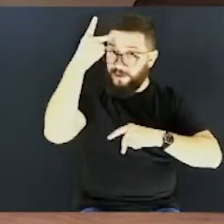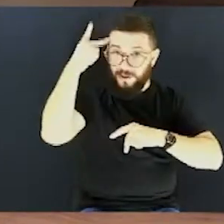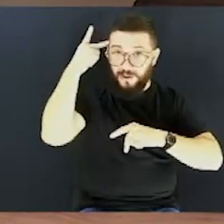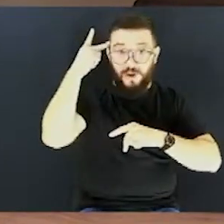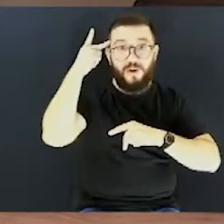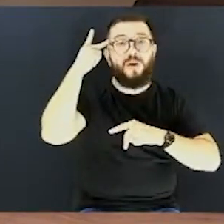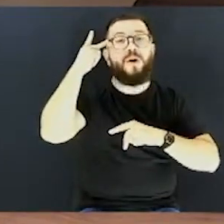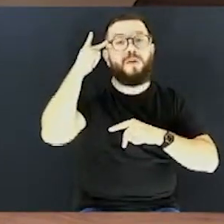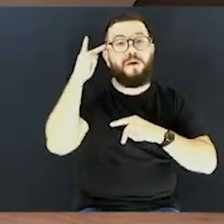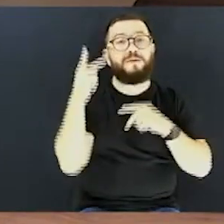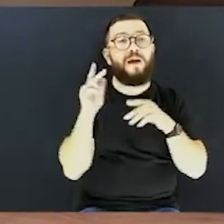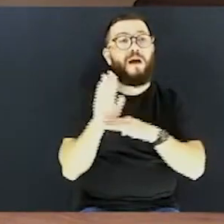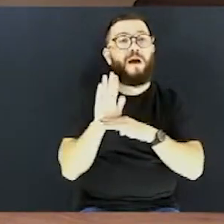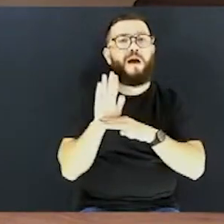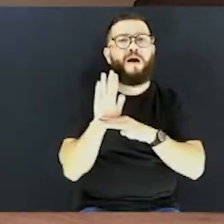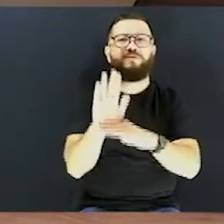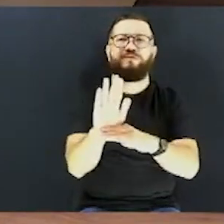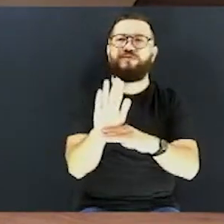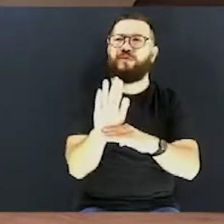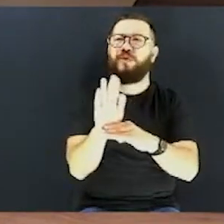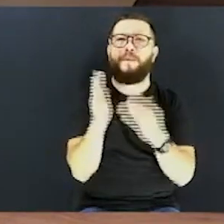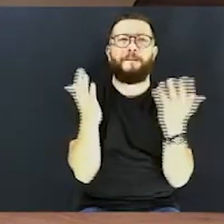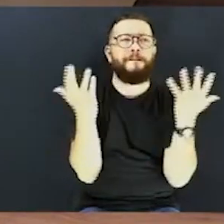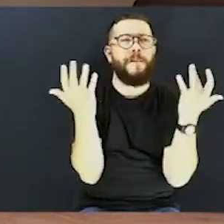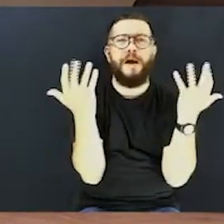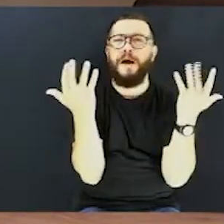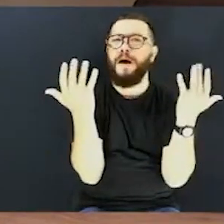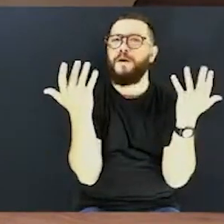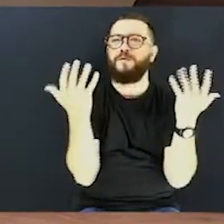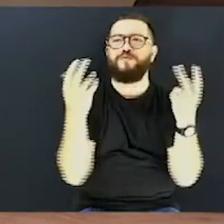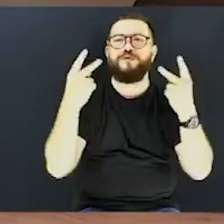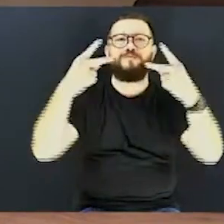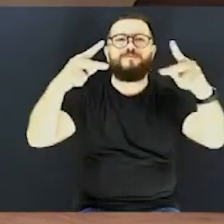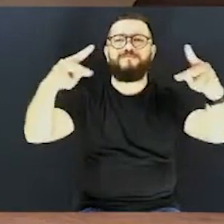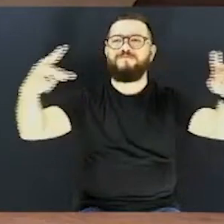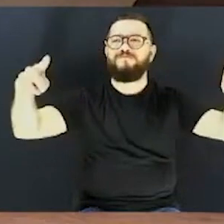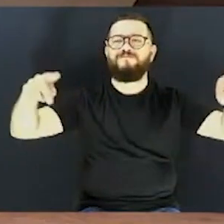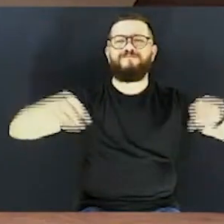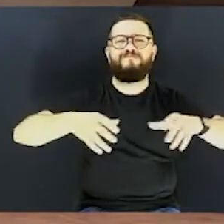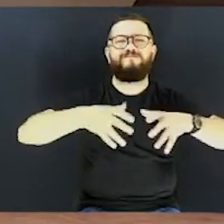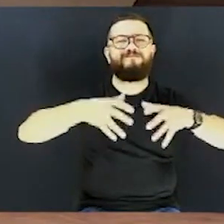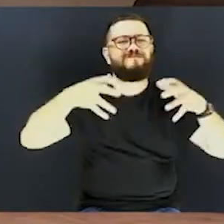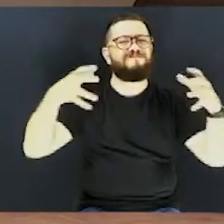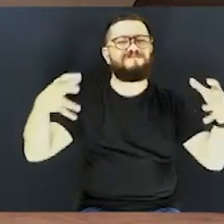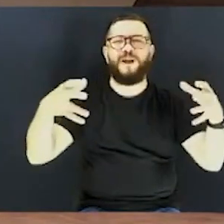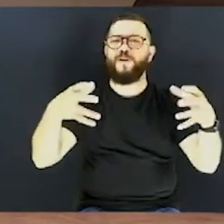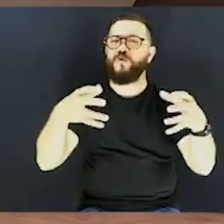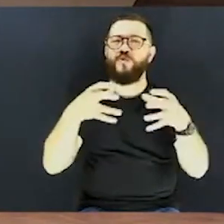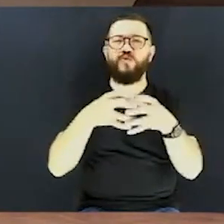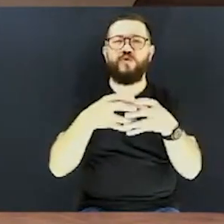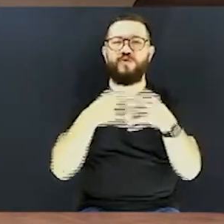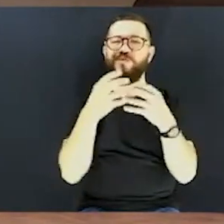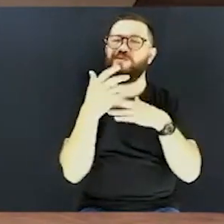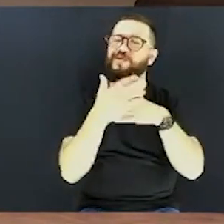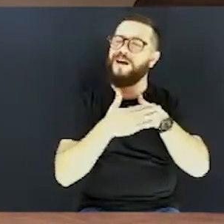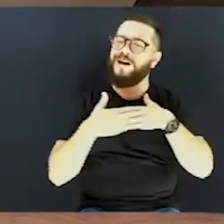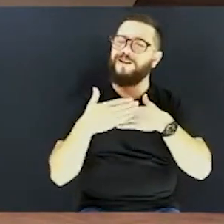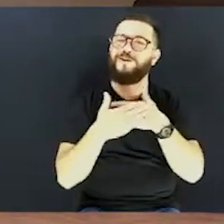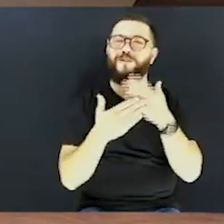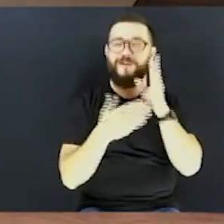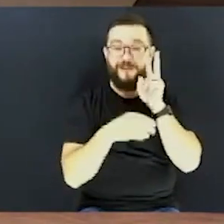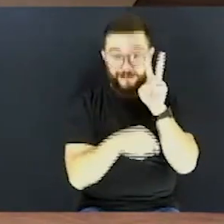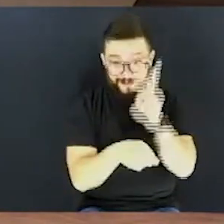maneira muito carinhosa, muito cuidadosa, para que a gente tivesse aqui em Curitiba o nosso Plano Municipal da Primeira Infância. Então, eu quero